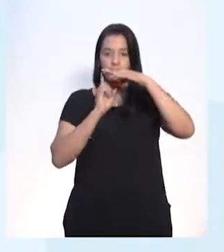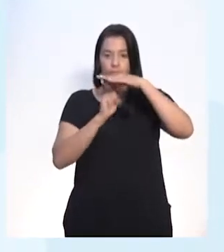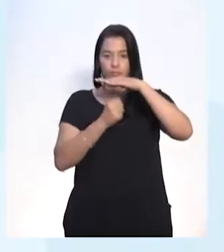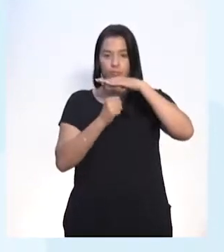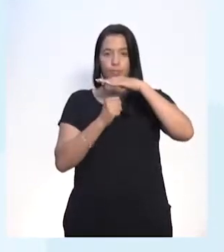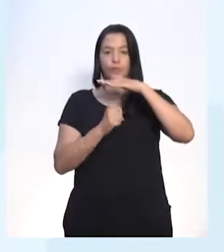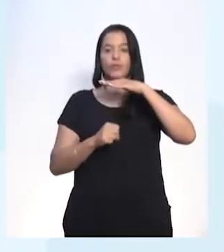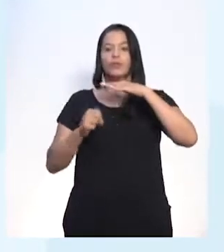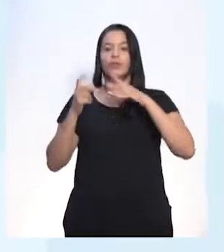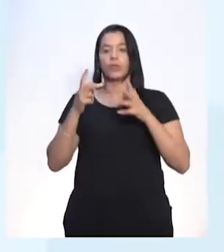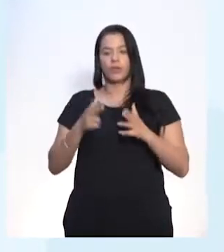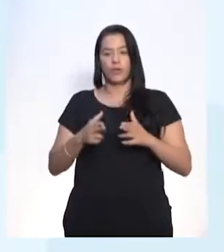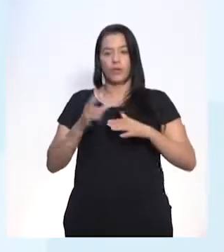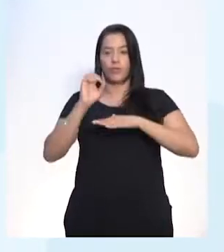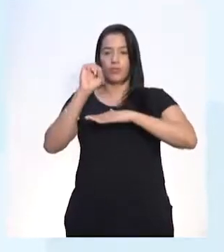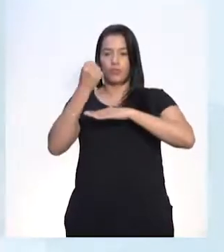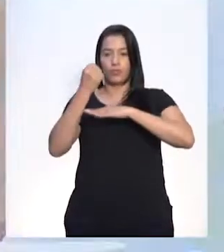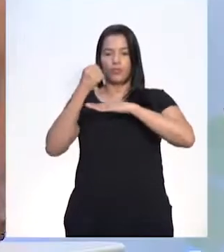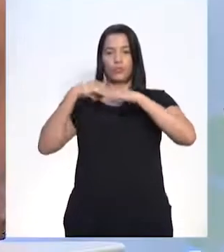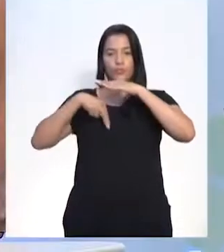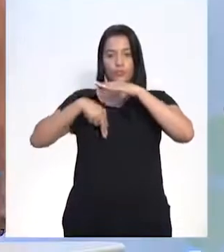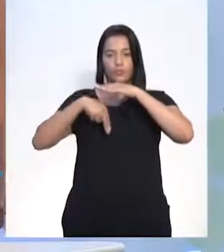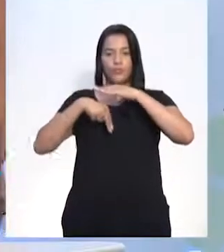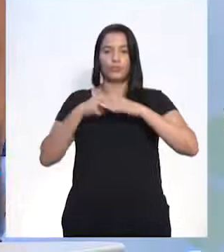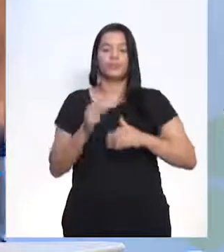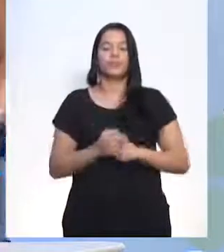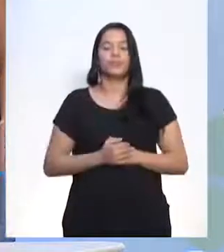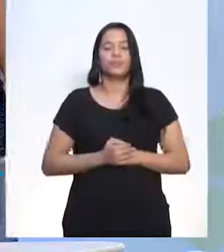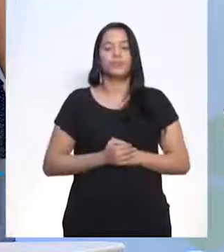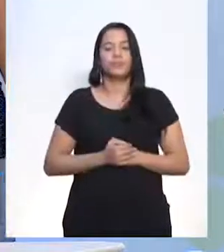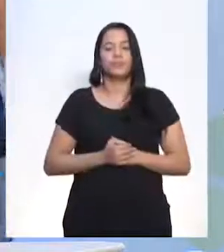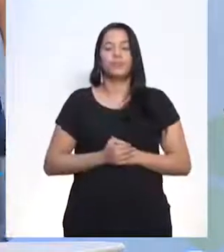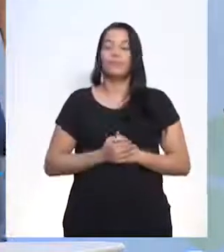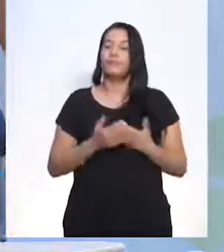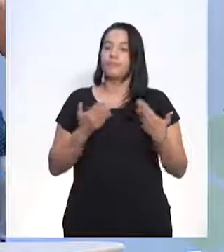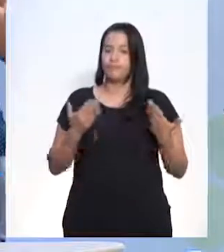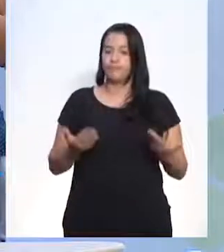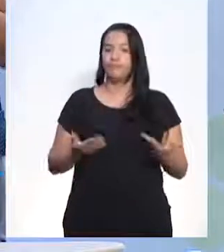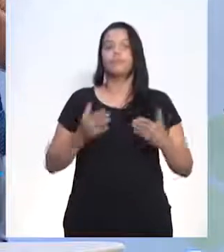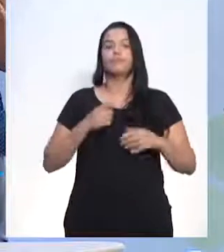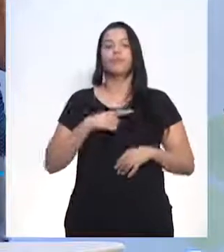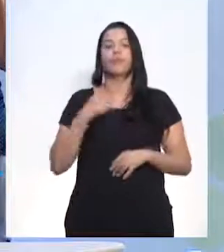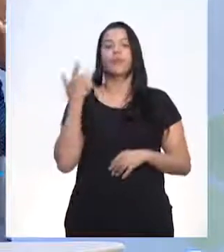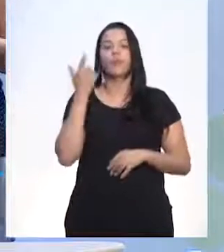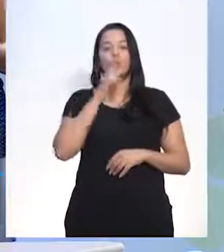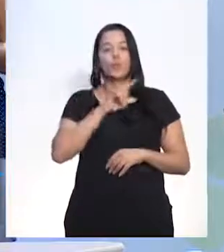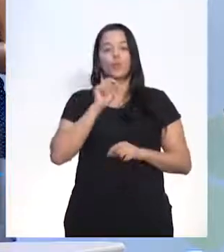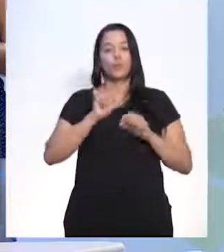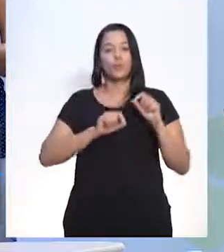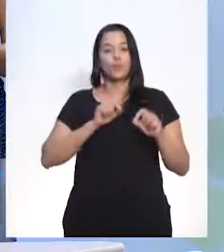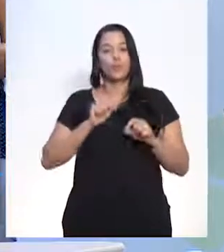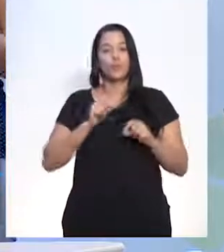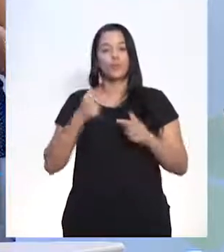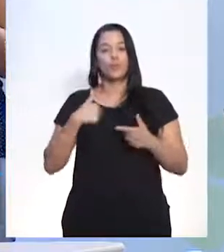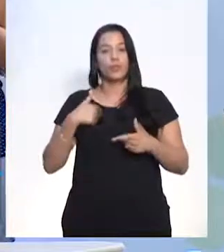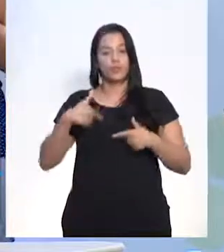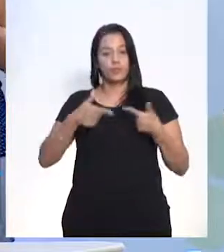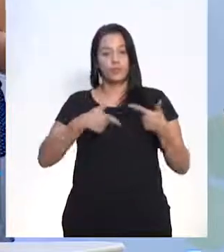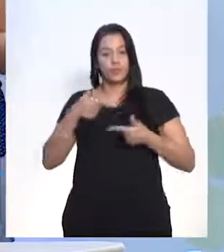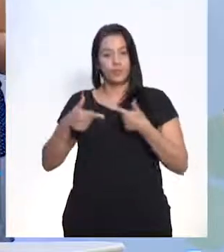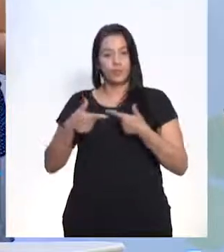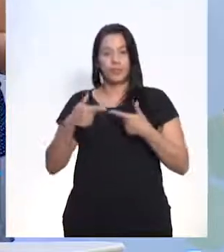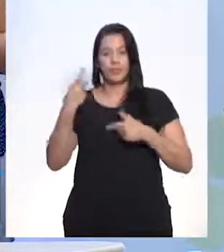que é igual a 8 sobre N. É claro que nós estamos trabalhando dessa forma,